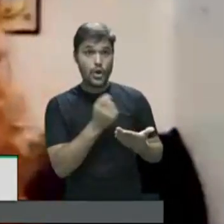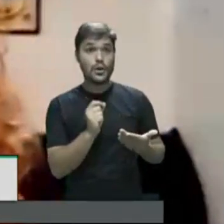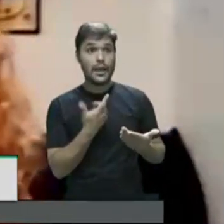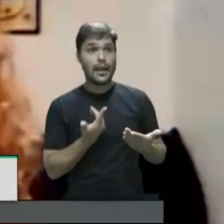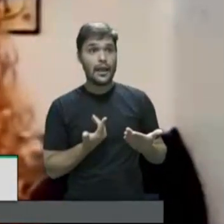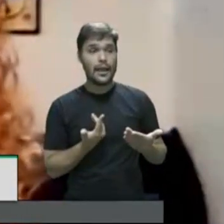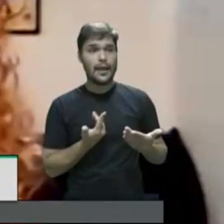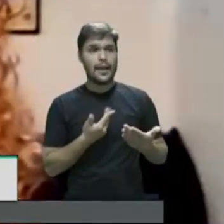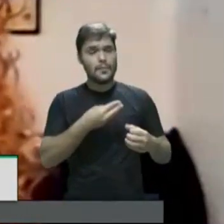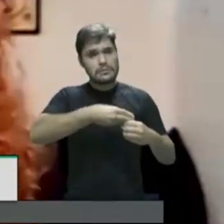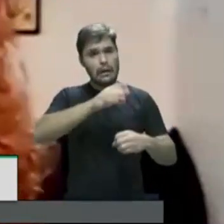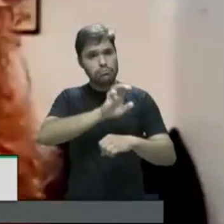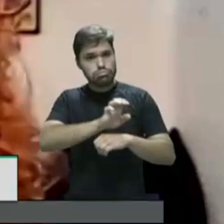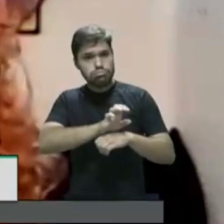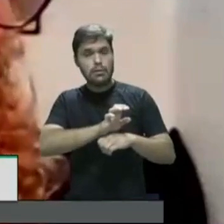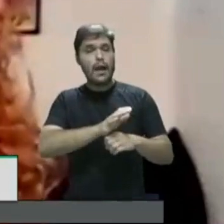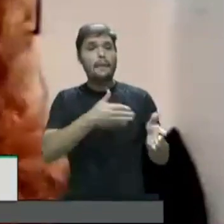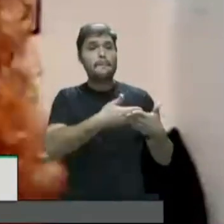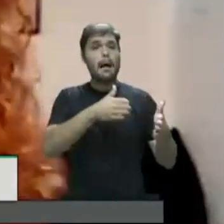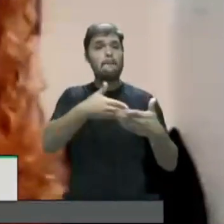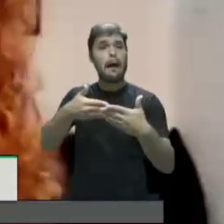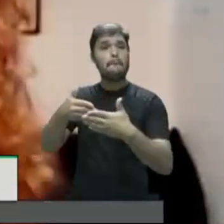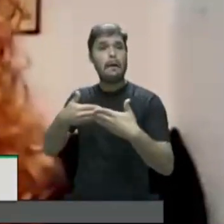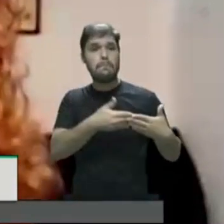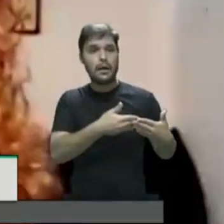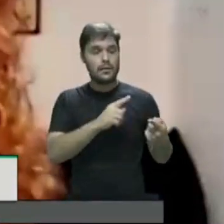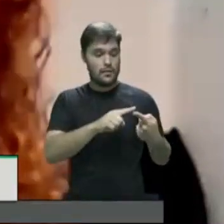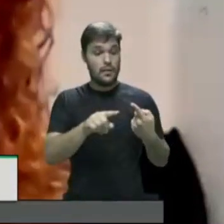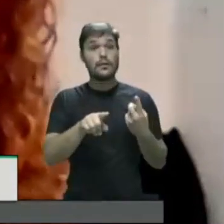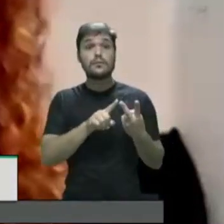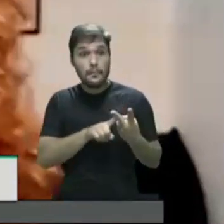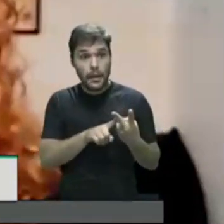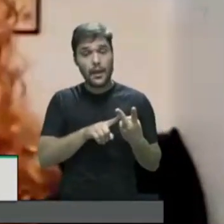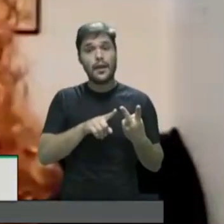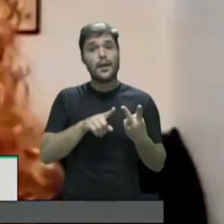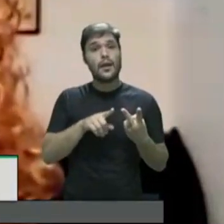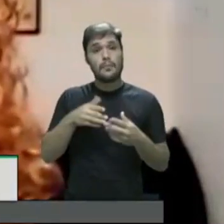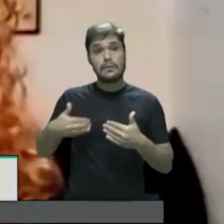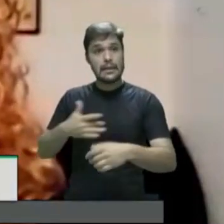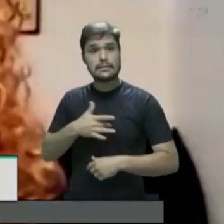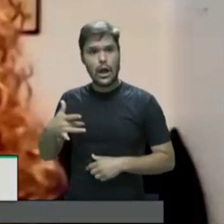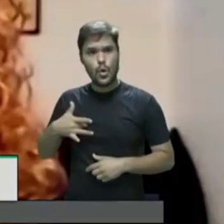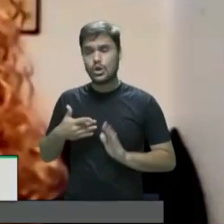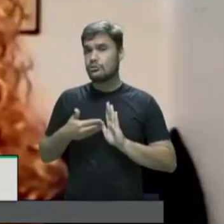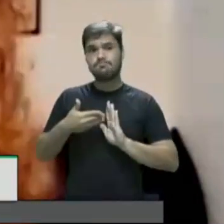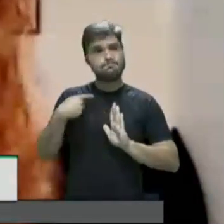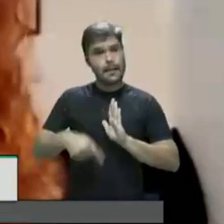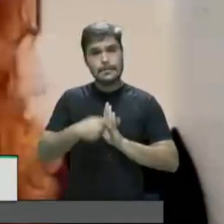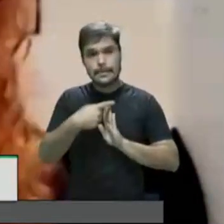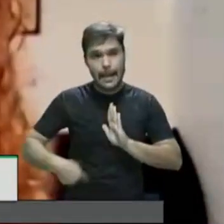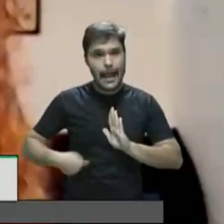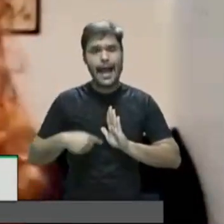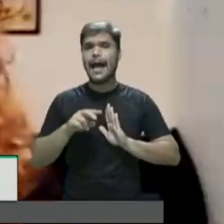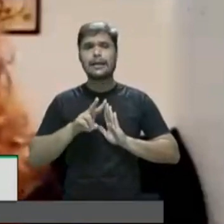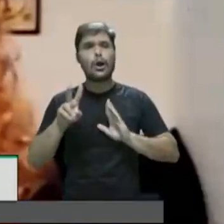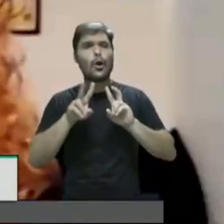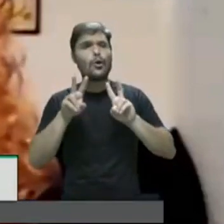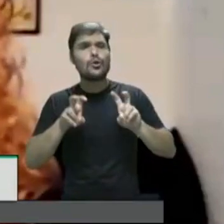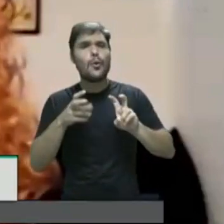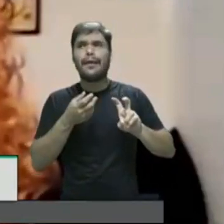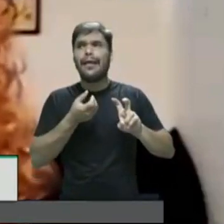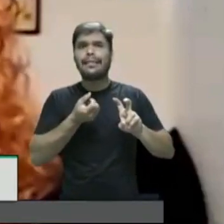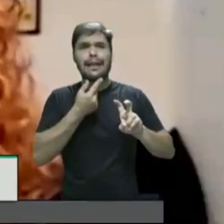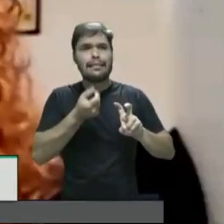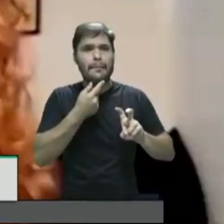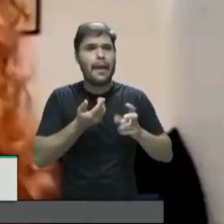restrição dos estados e municípios, sobre banir do Ministério da Saúde, seus protocolos, a história de tratamento precoce, que não é